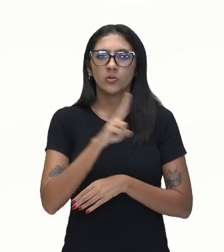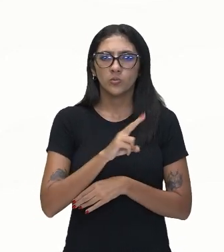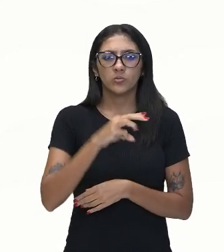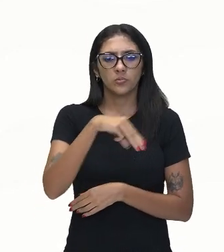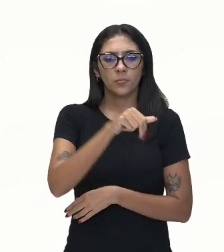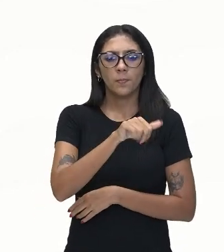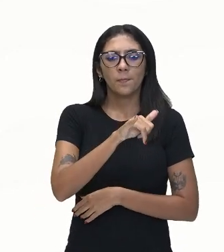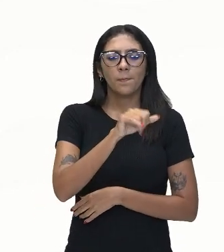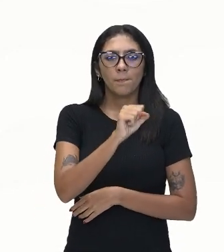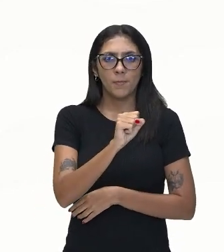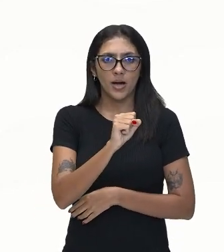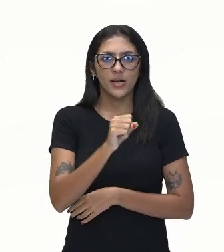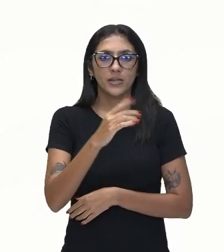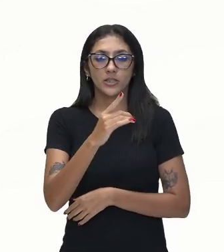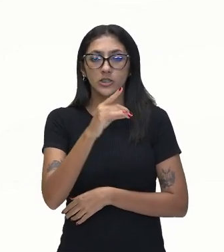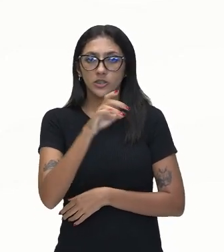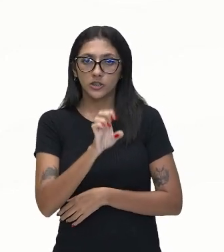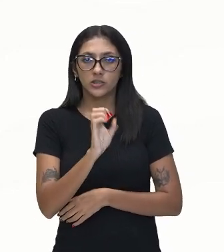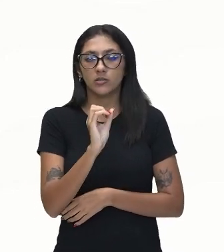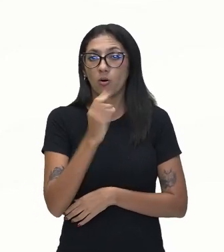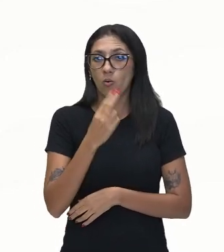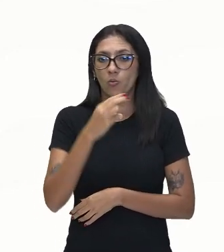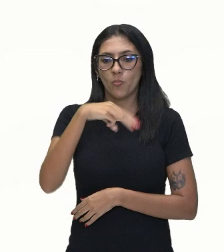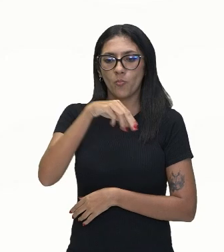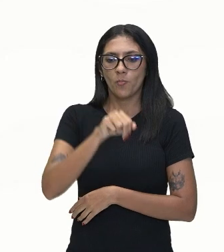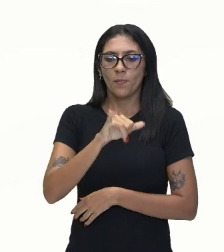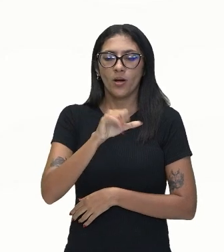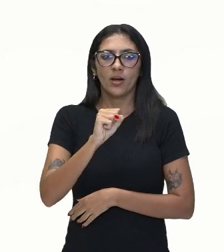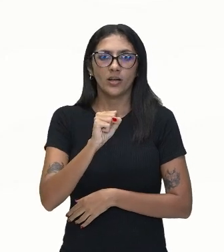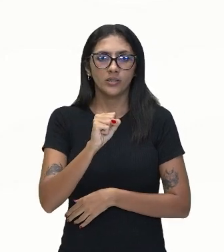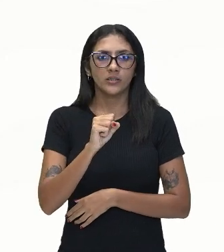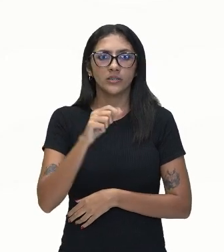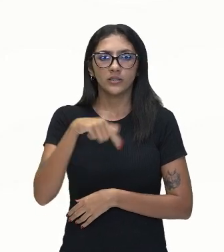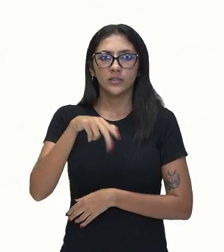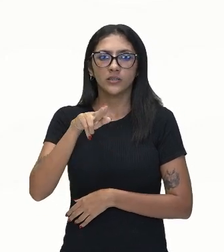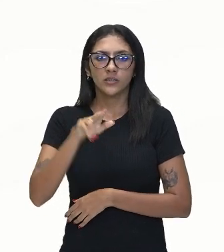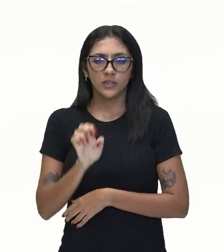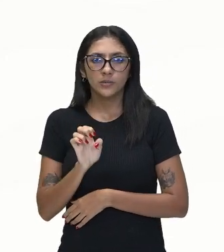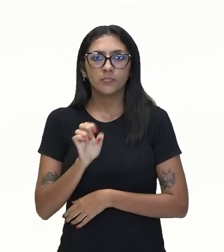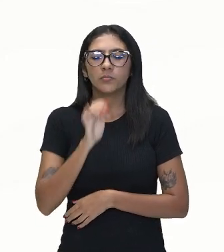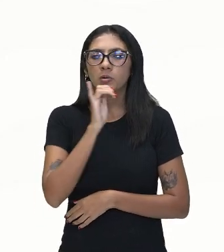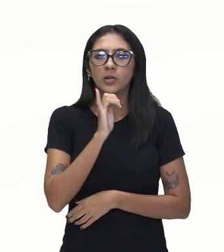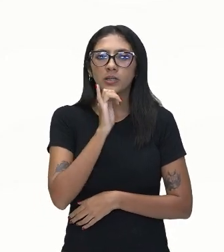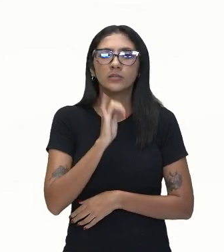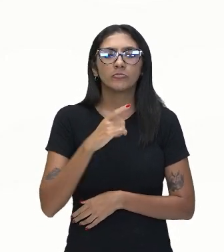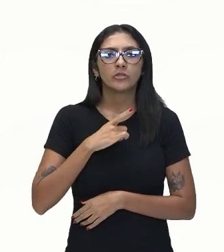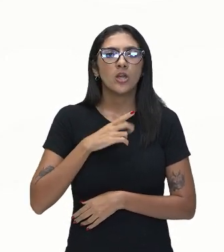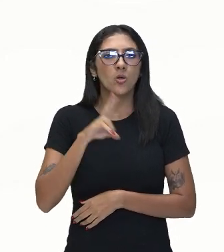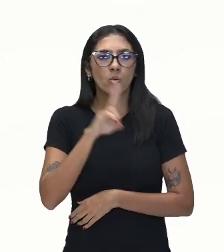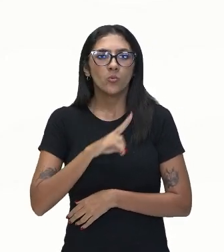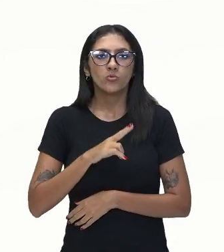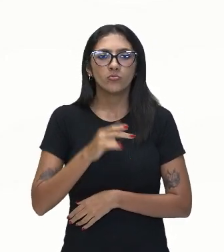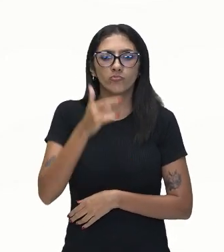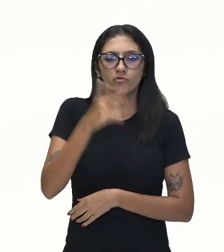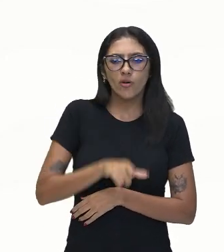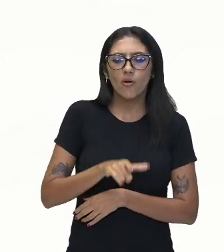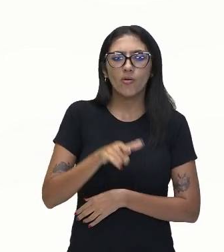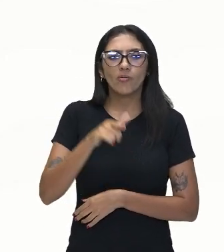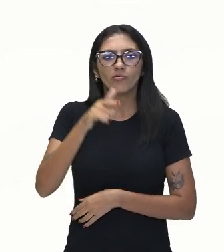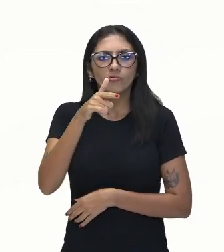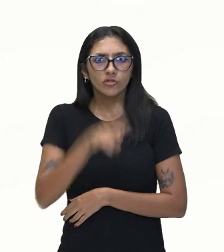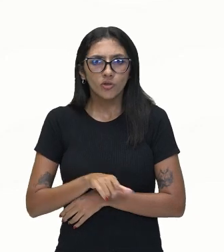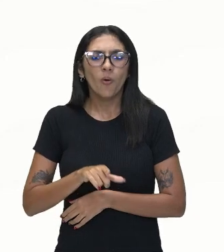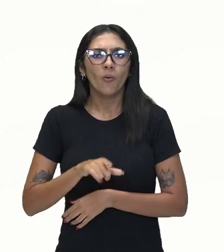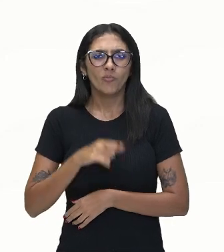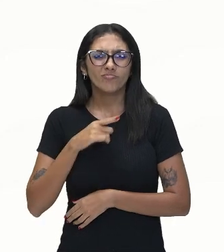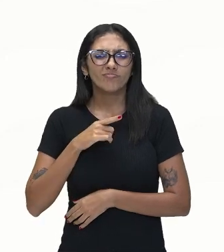um e mais que um. Quando elas vierem repetidas, atenção, quando essas expressões mais de um e mais